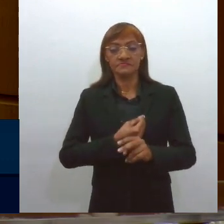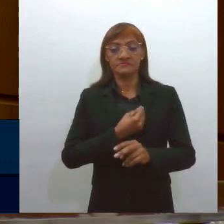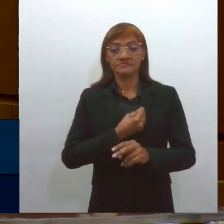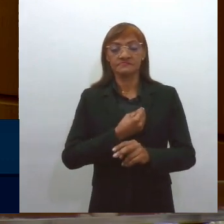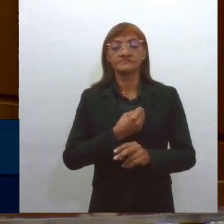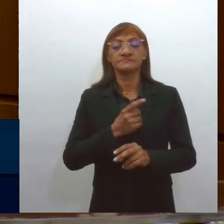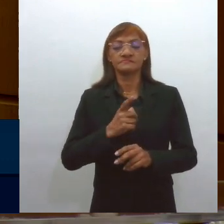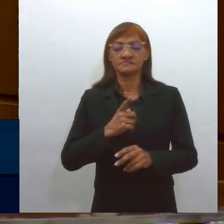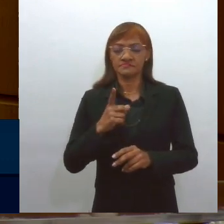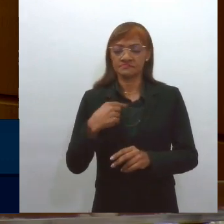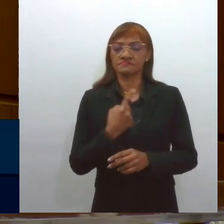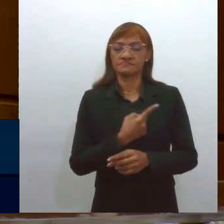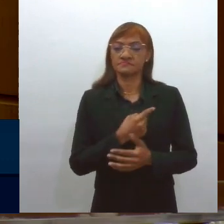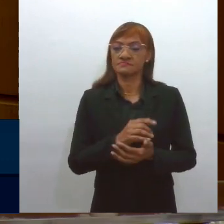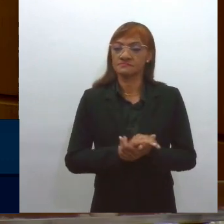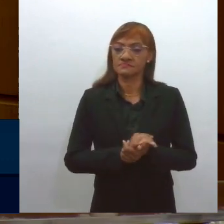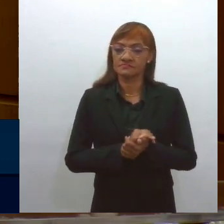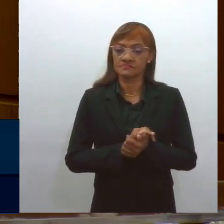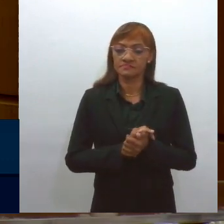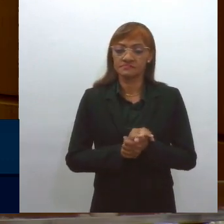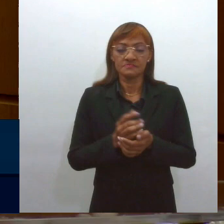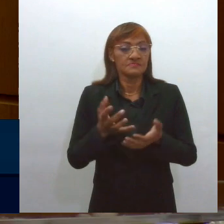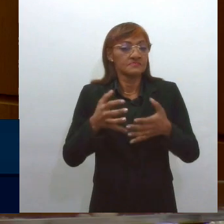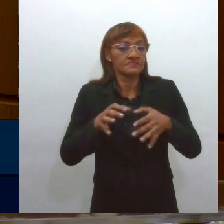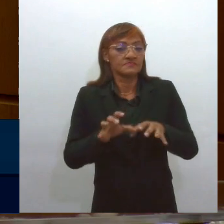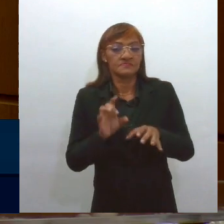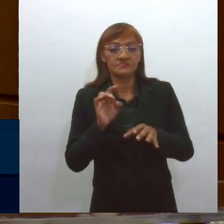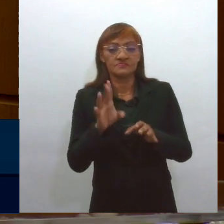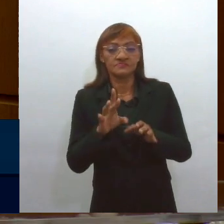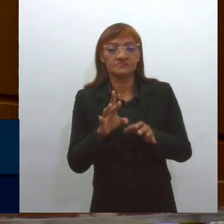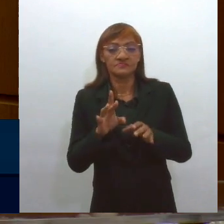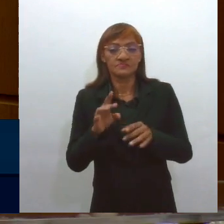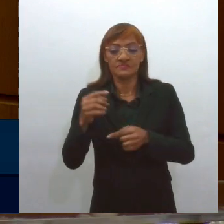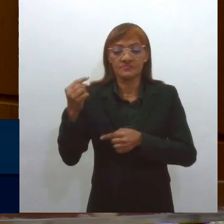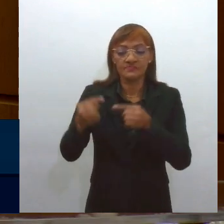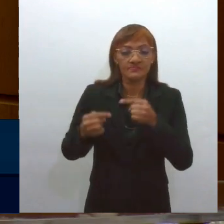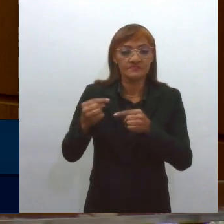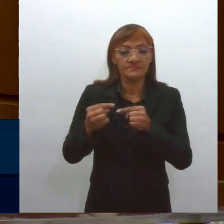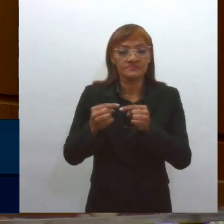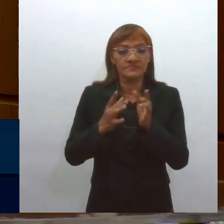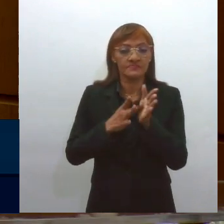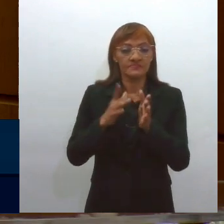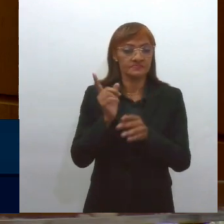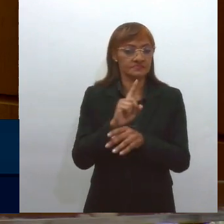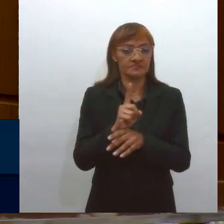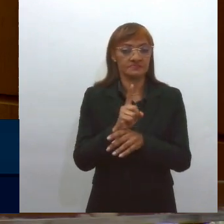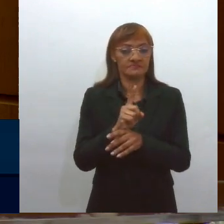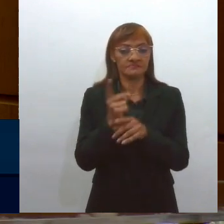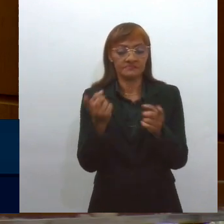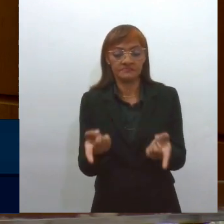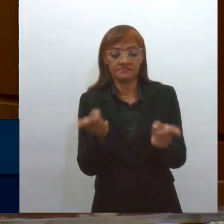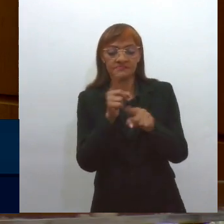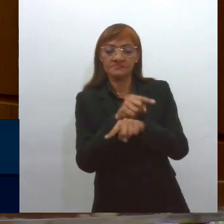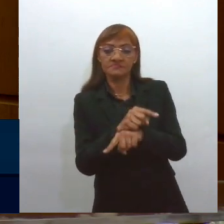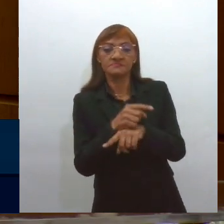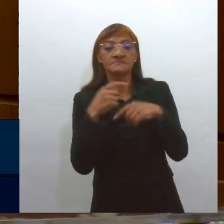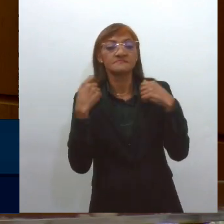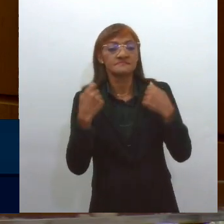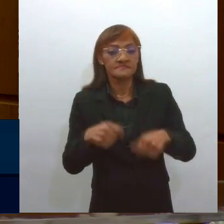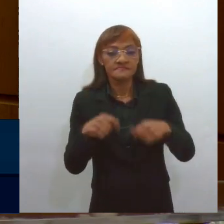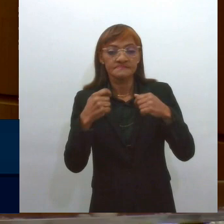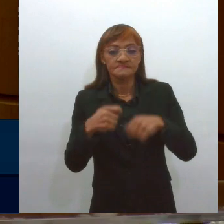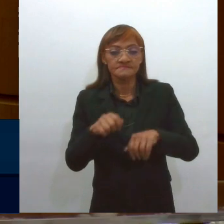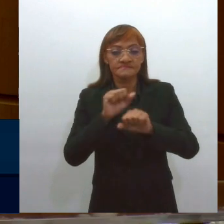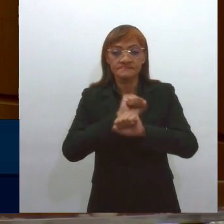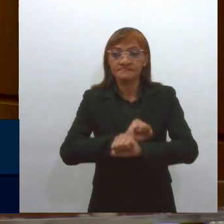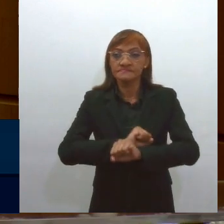margem da política. Pelo contrário, precisamos cada dia mais clarear o que de fato é feito na